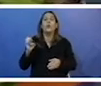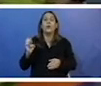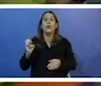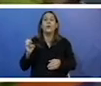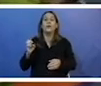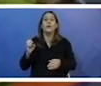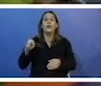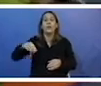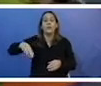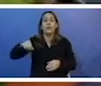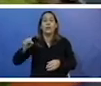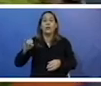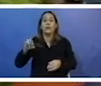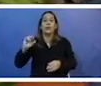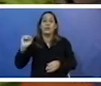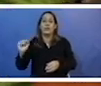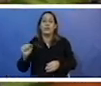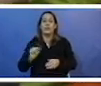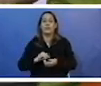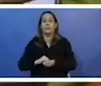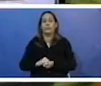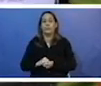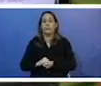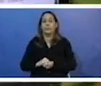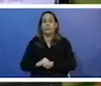doce e floresta, história de João e Maria.